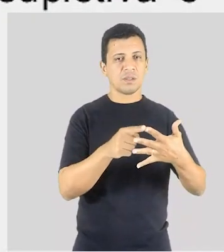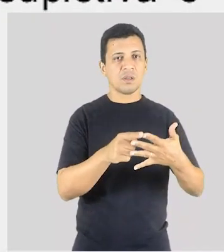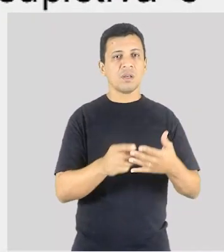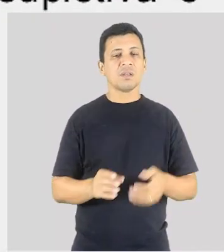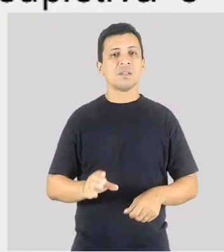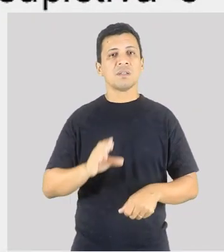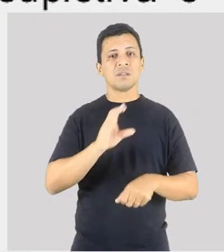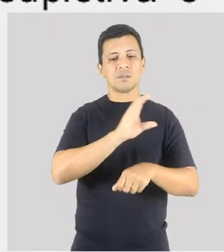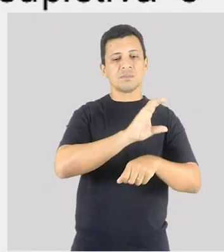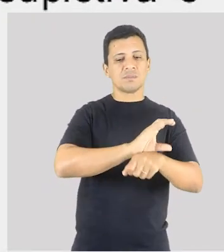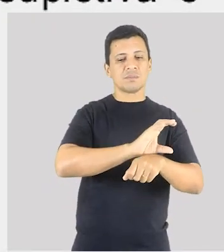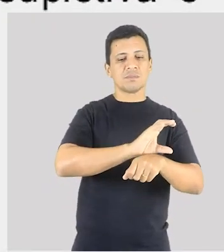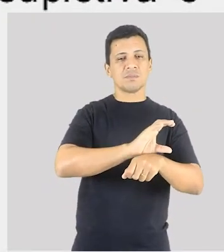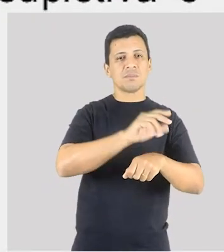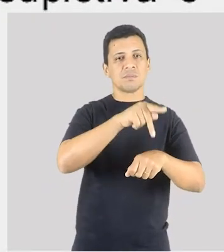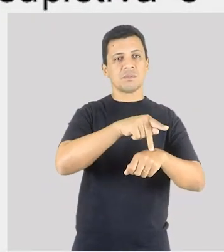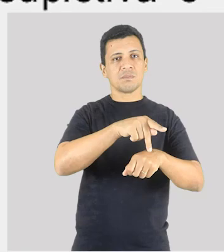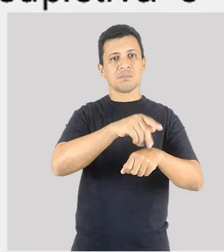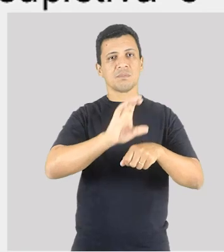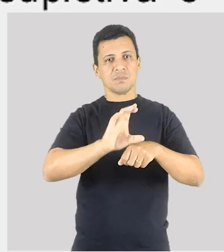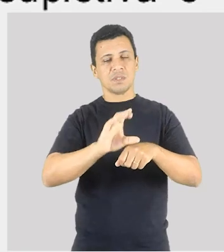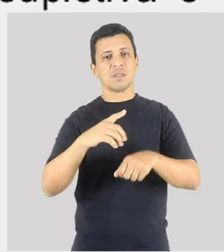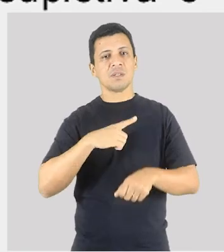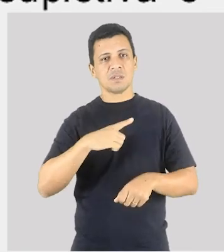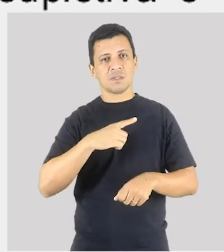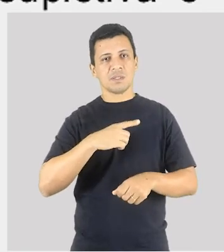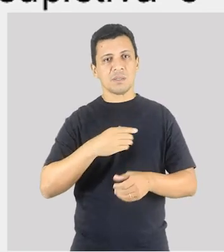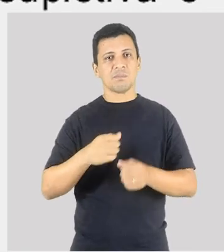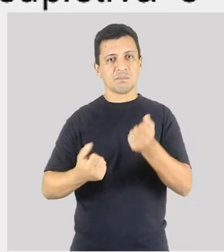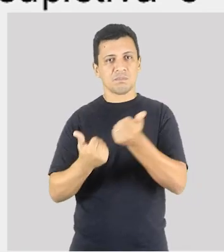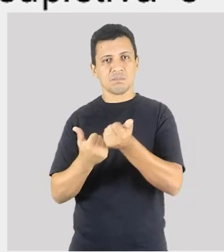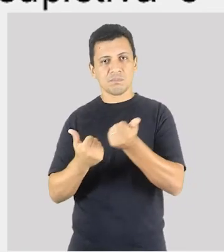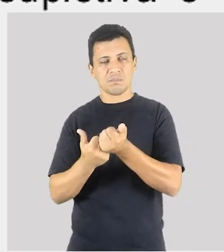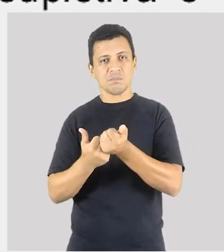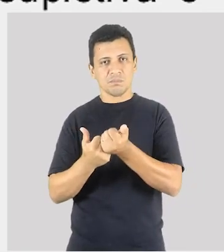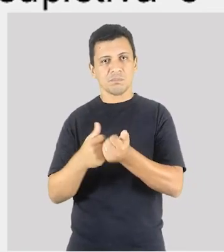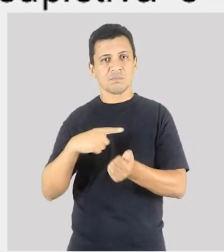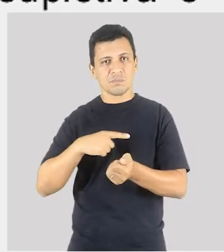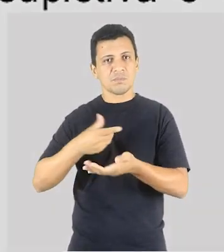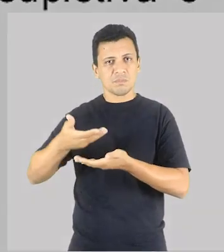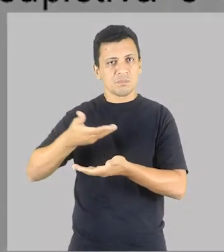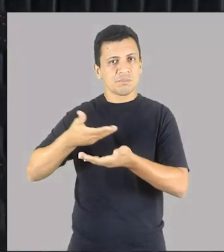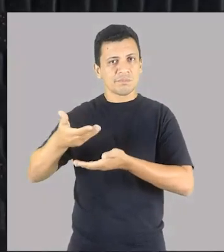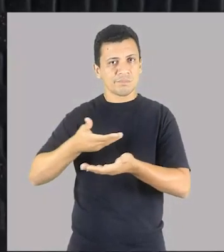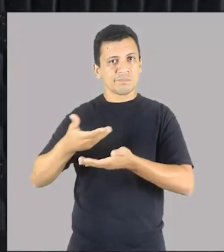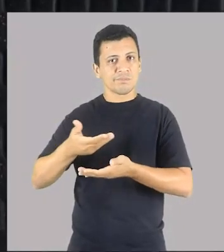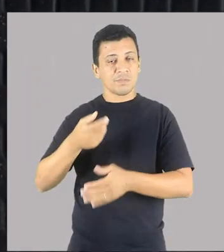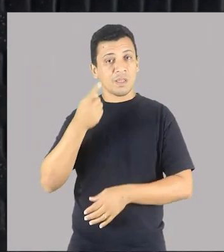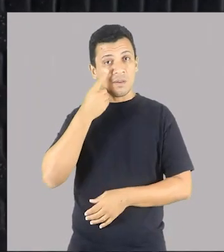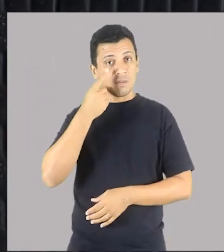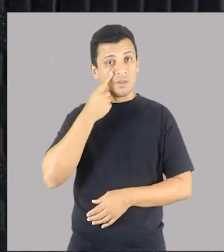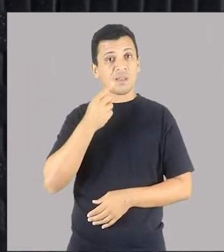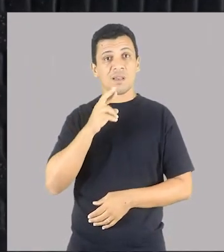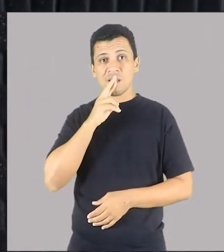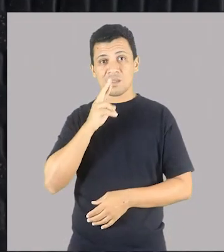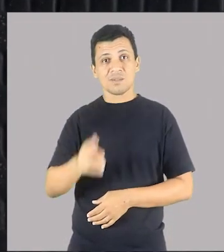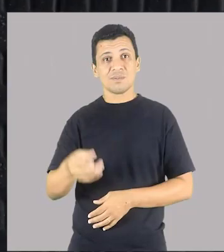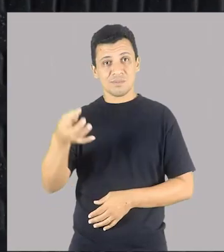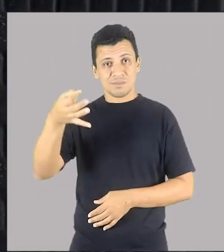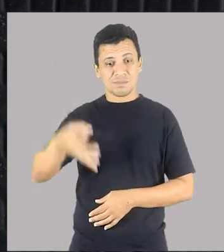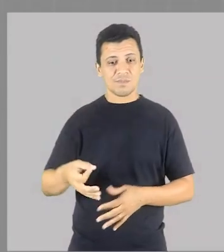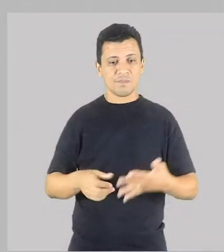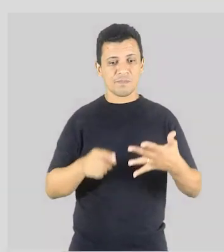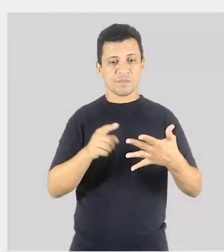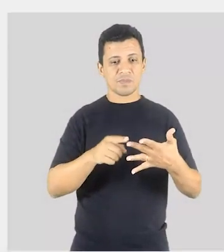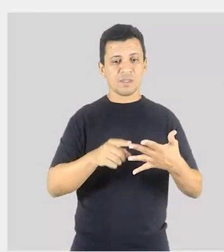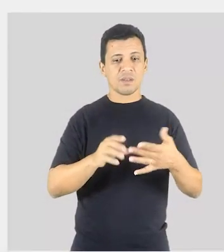Civil tem aplicação supletiva e subsidiária nos processos administrativos. Vamos ver em breve que esta é a questão correta. A Constituição